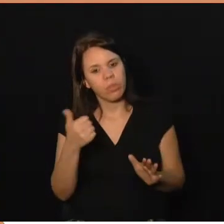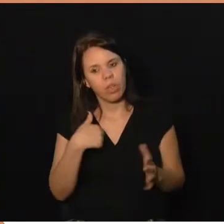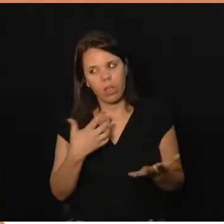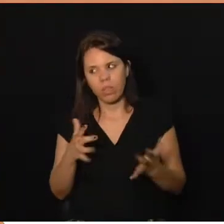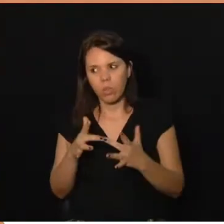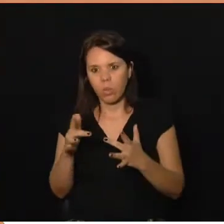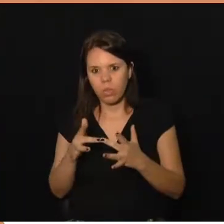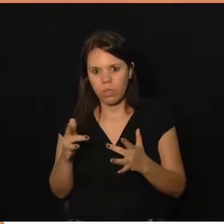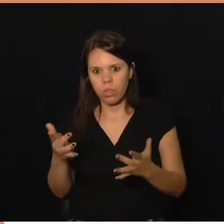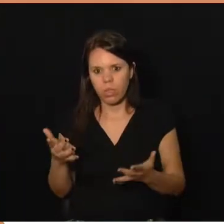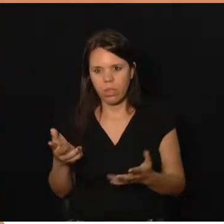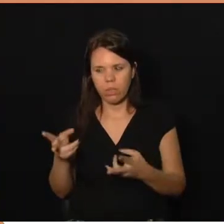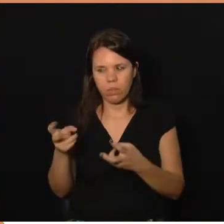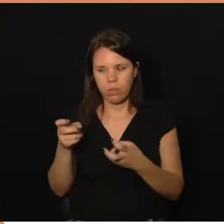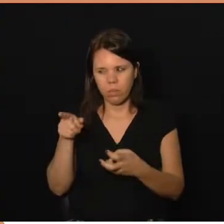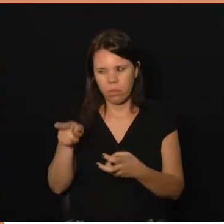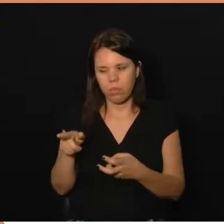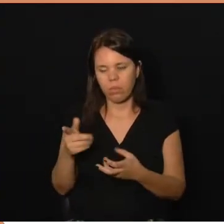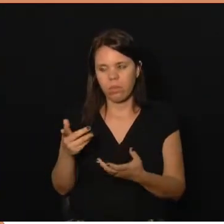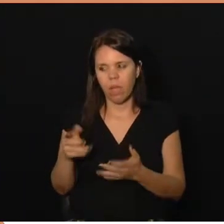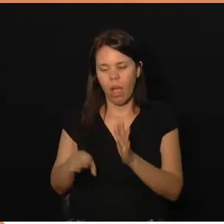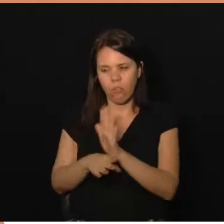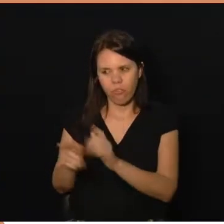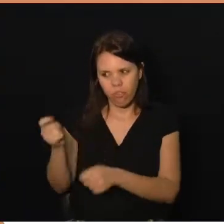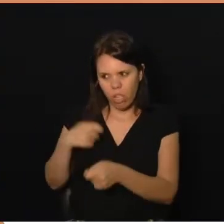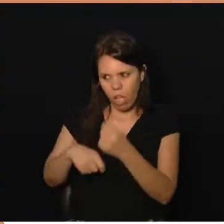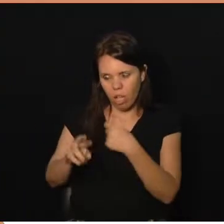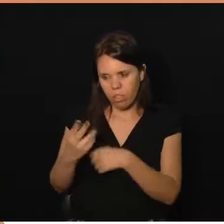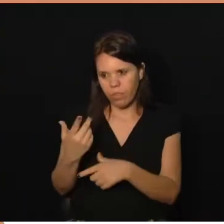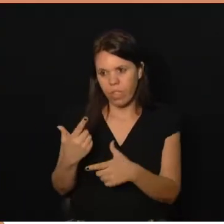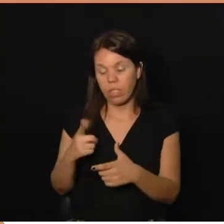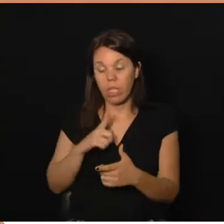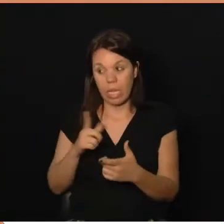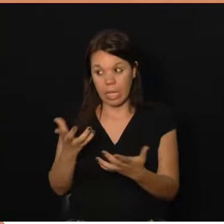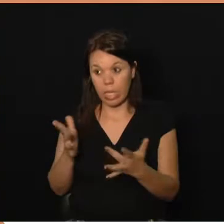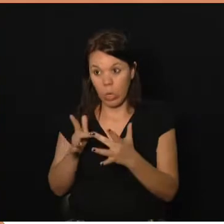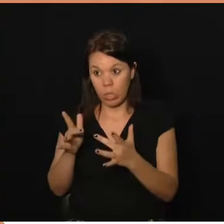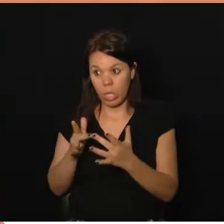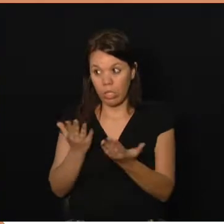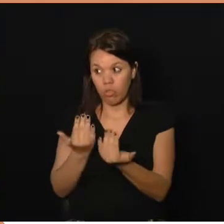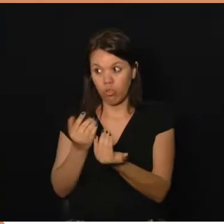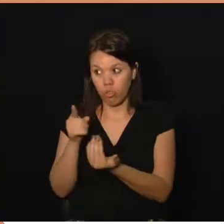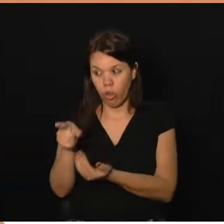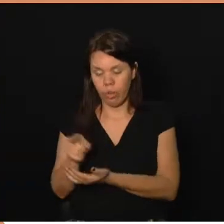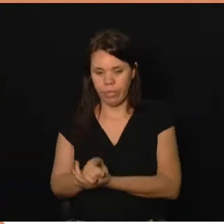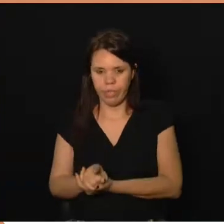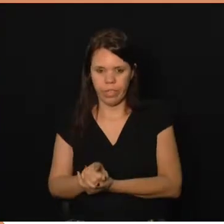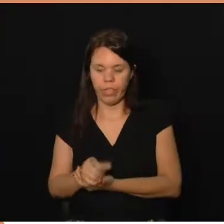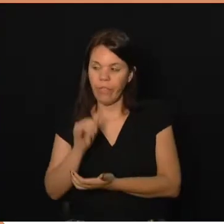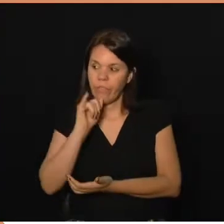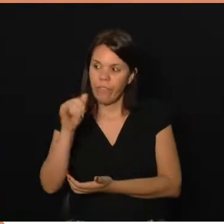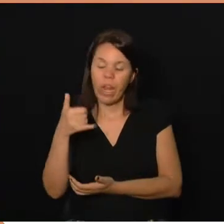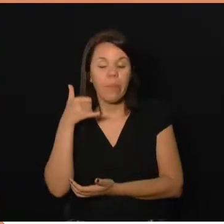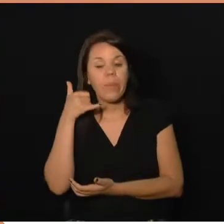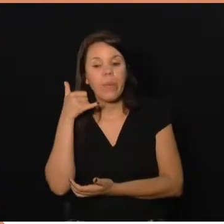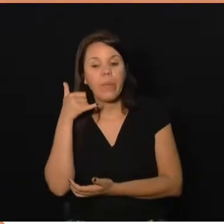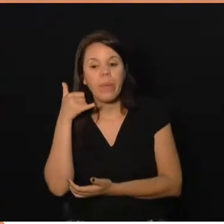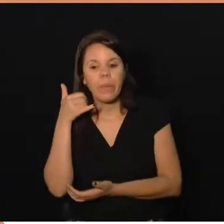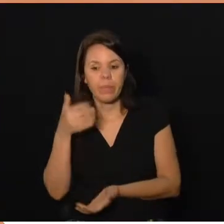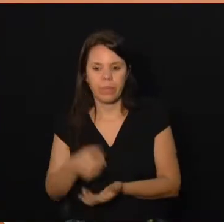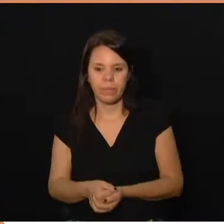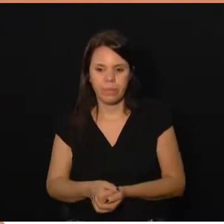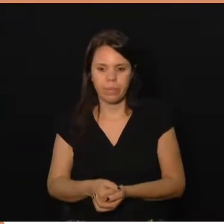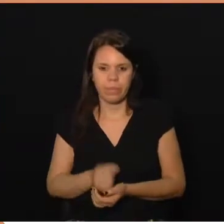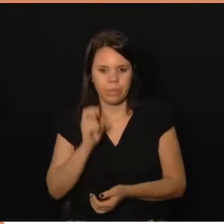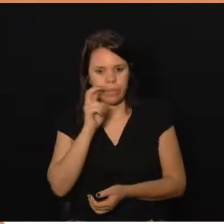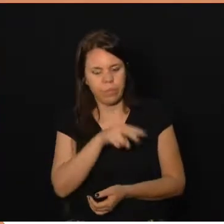contato. Você vai gerenciar um caso, você tem que ter o contato com esse jovem. Você tem que, pelo menos, falar com ele por telefone, né? Ver